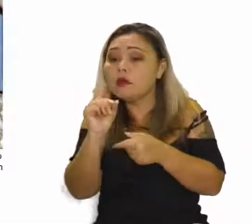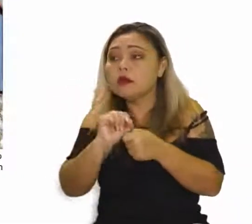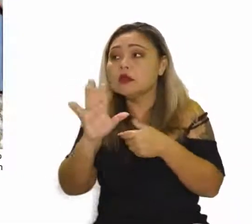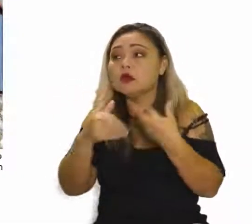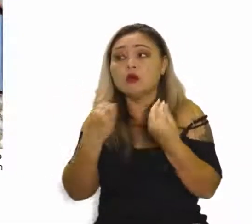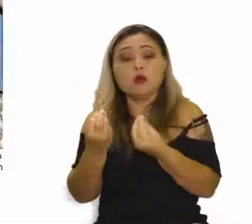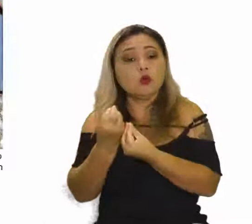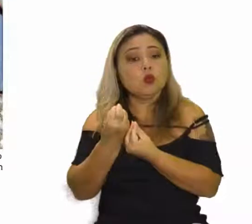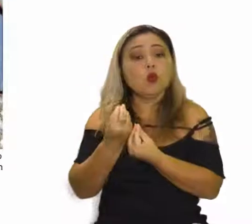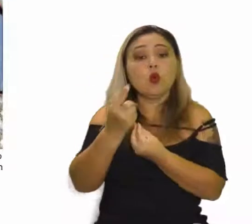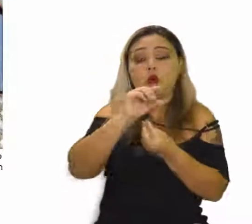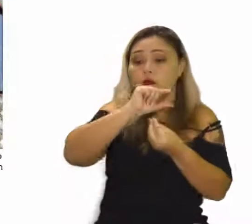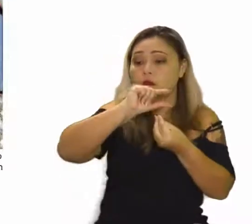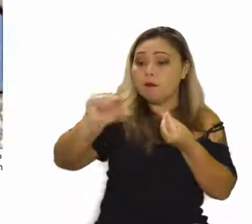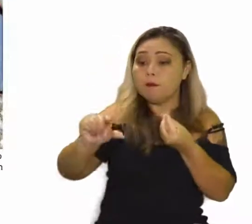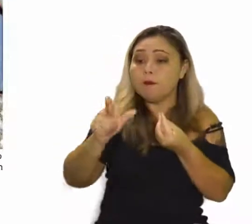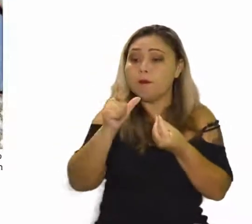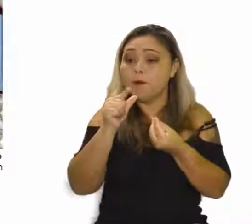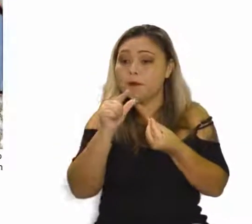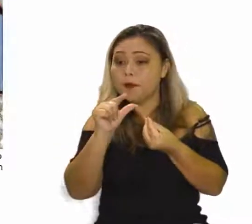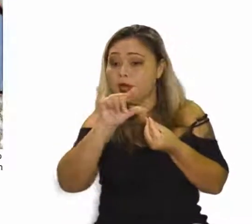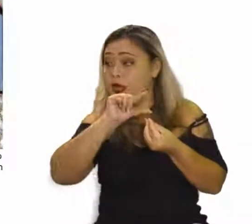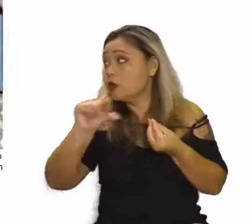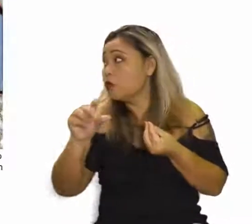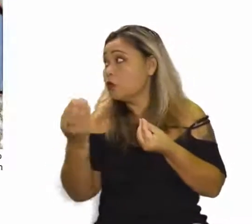sistemas de bebedouro e comedouro.